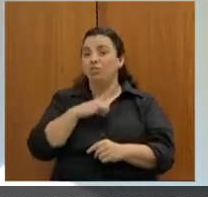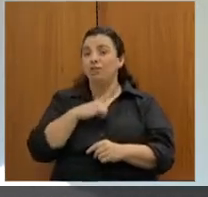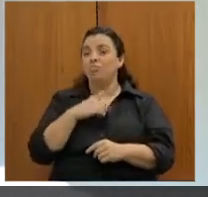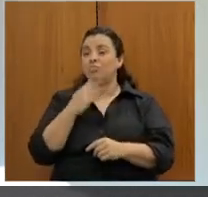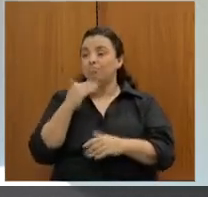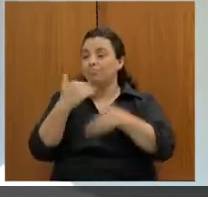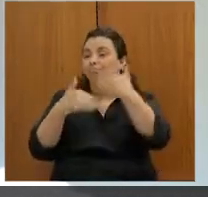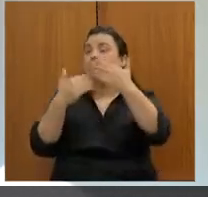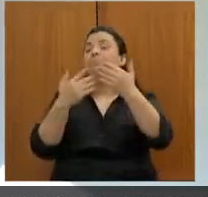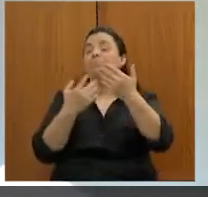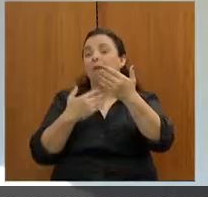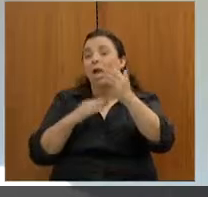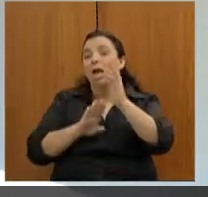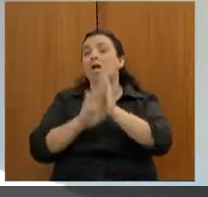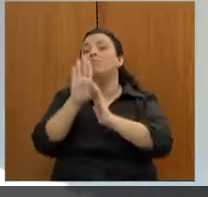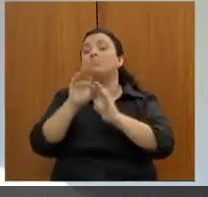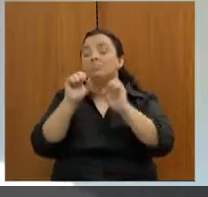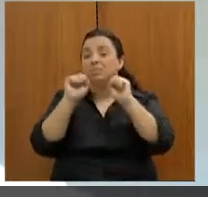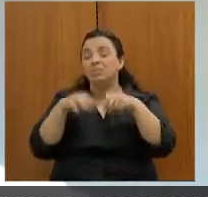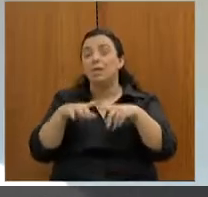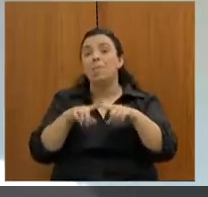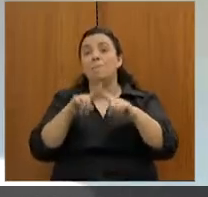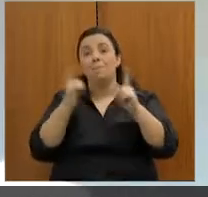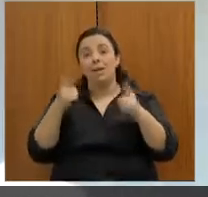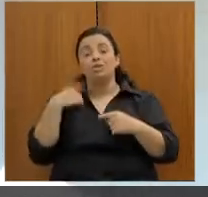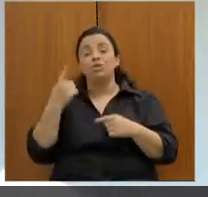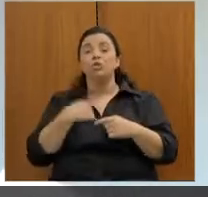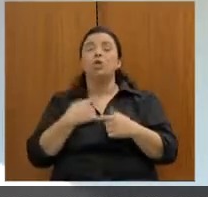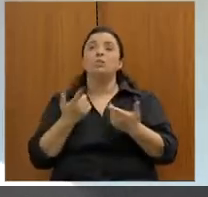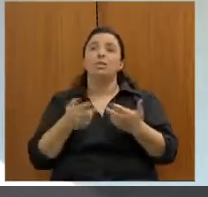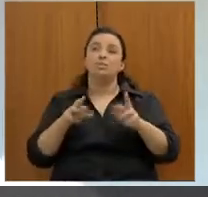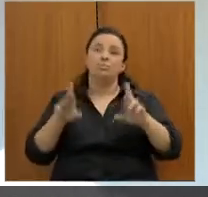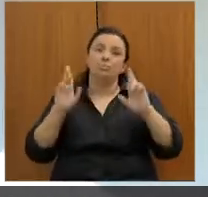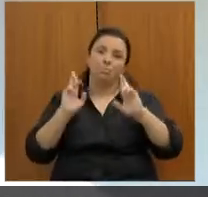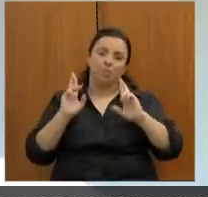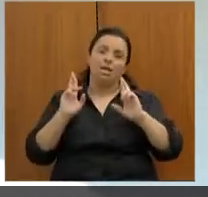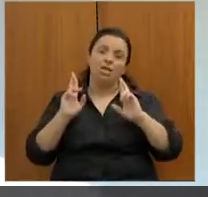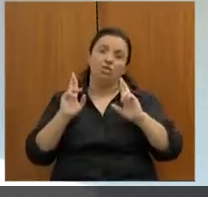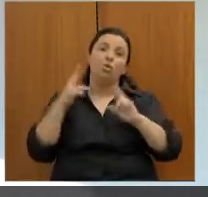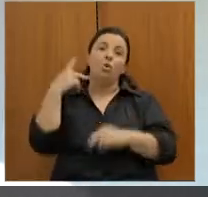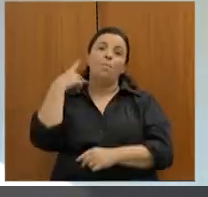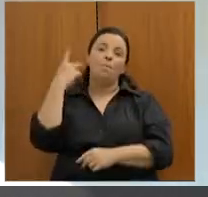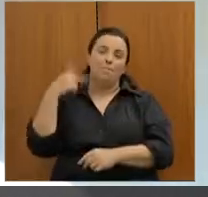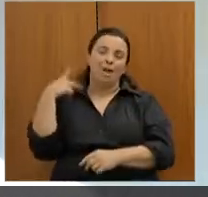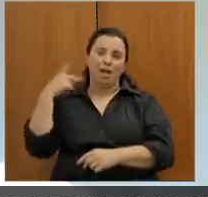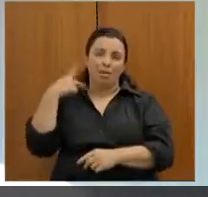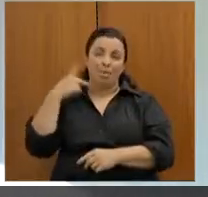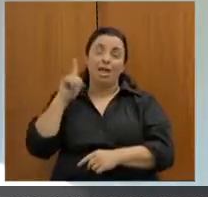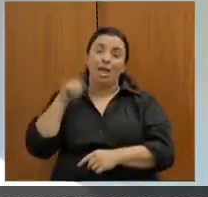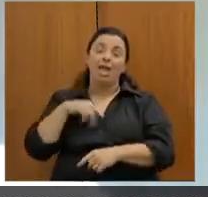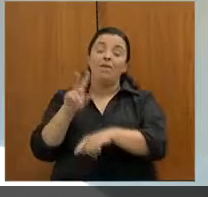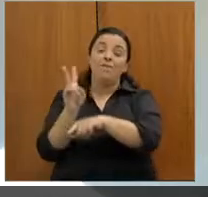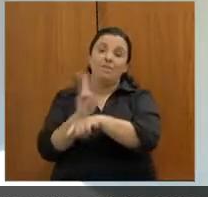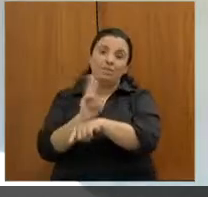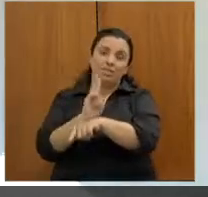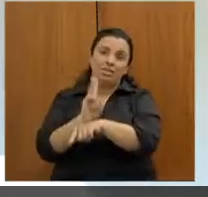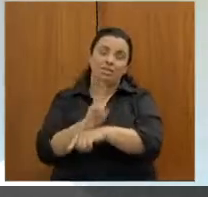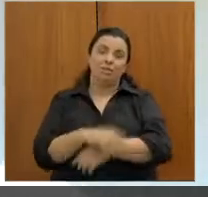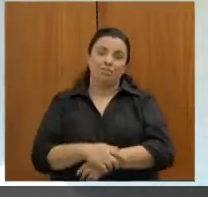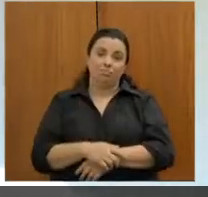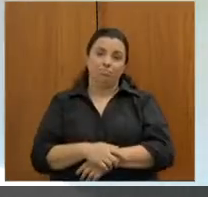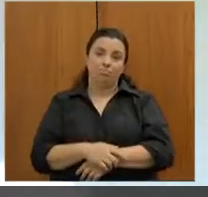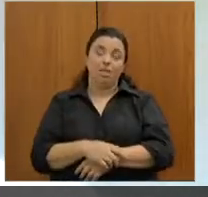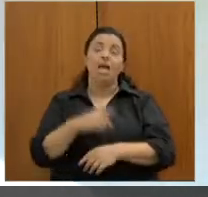precisamos em nosso papel aqui com parlamentares sexualizar existe legislação existe política que não